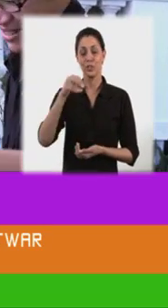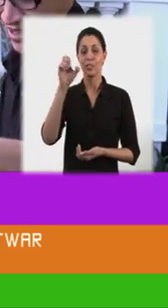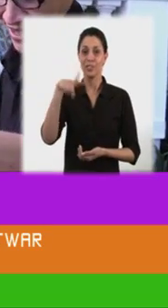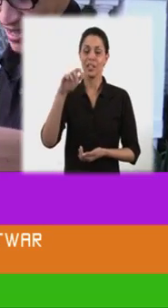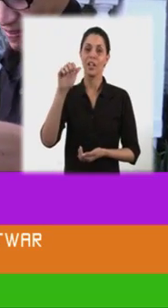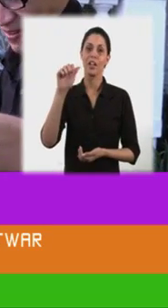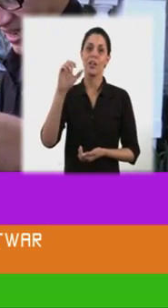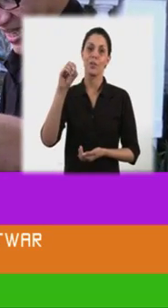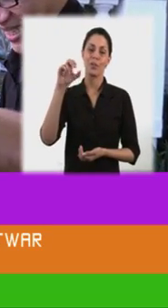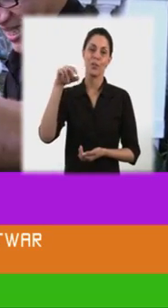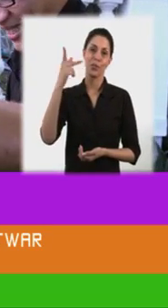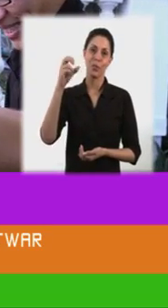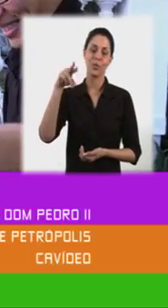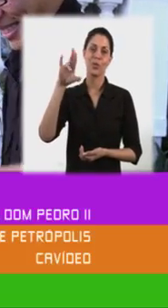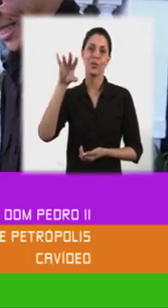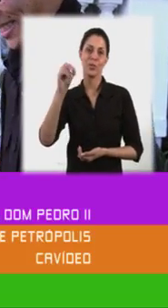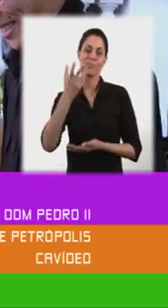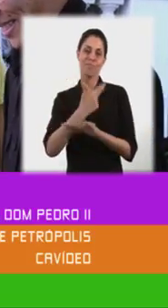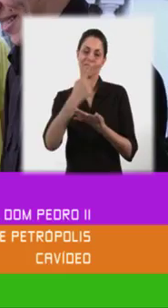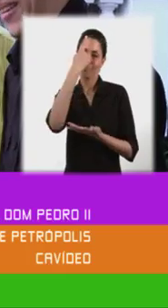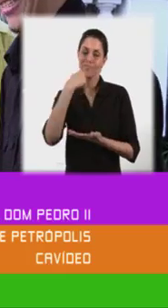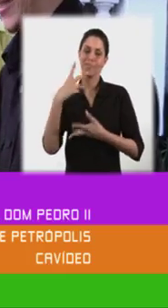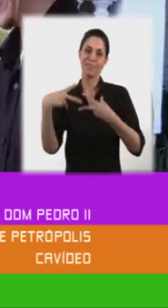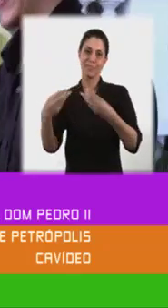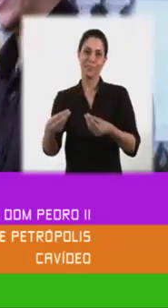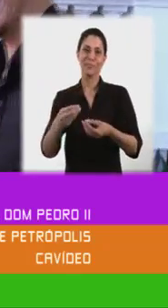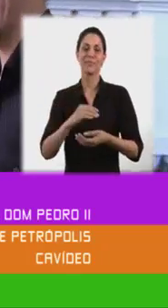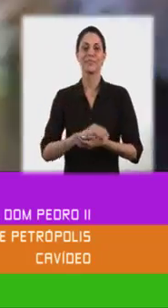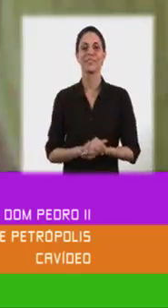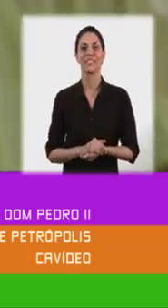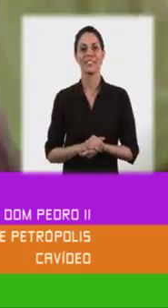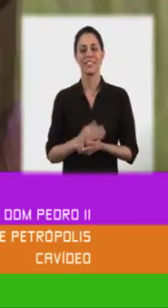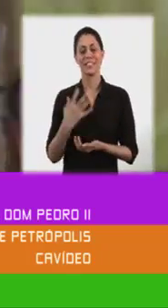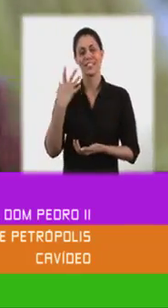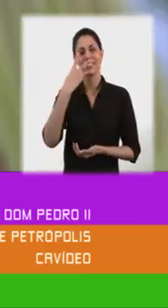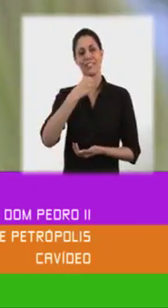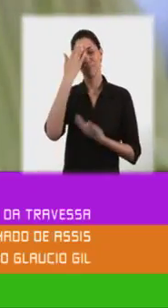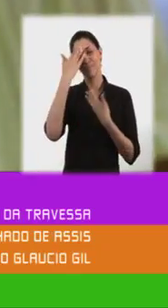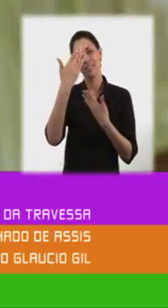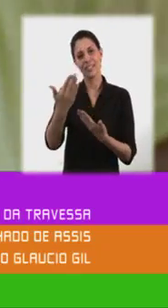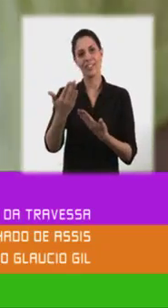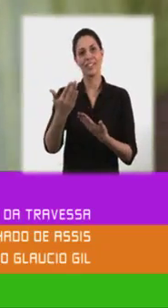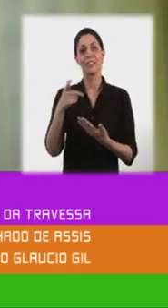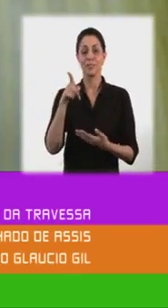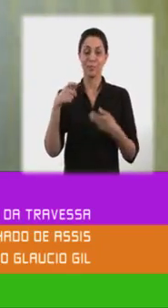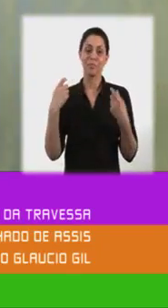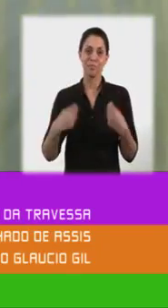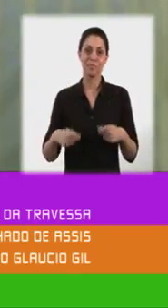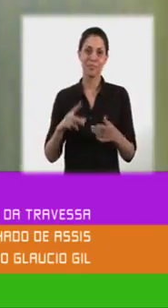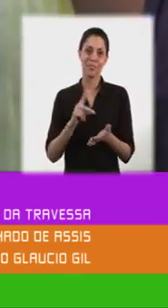José Honório presenteou pra gente tão bonito, né? Um Olha cordel, só, tinha que os seus lindo. desenhos. Olha aí, Obrigado. agora você tem o